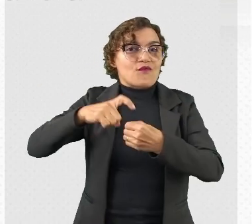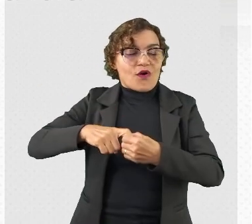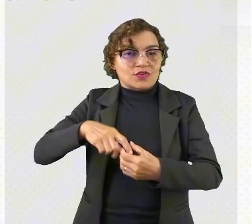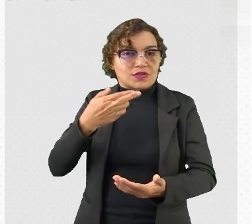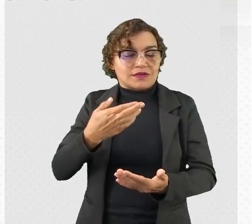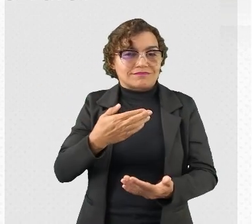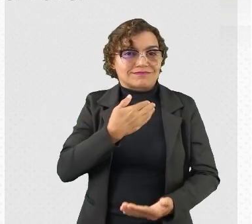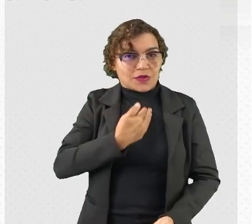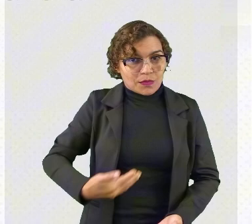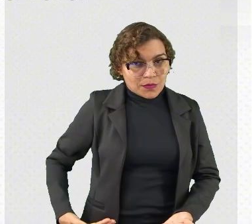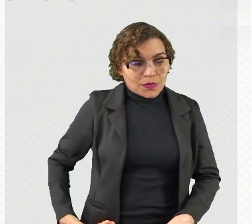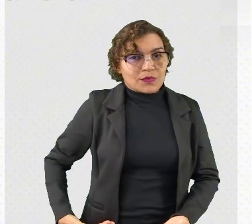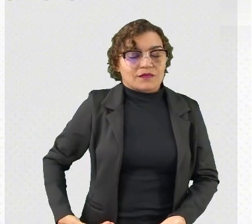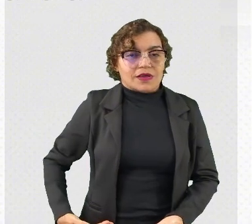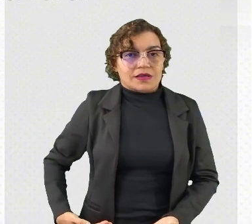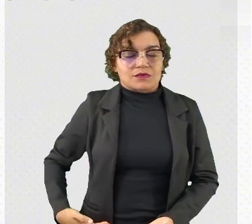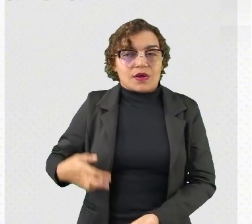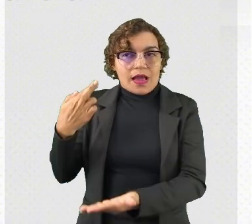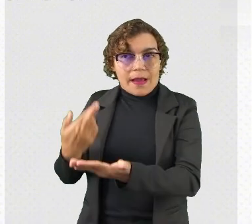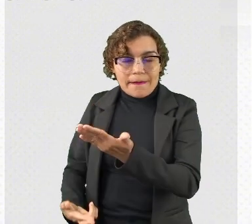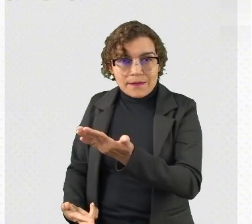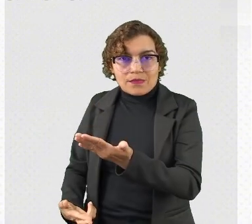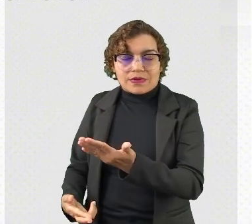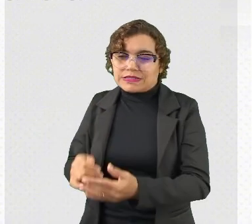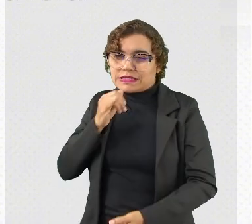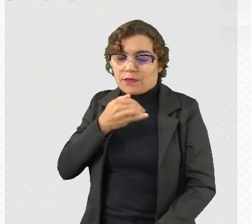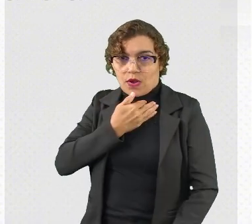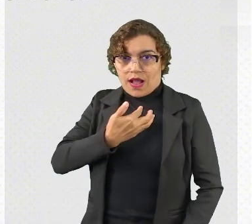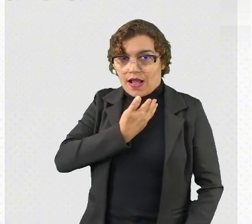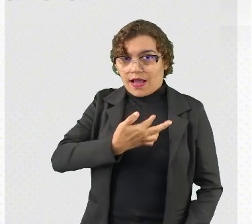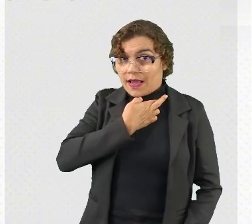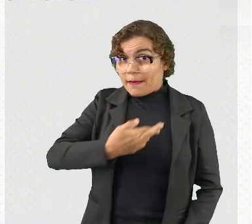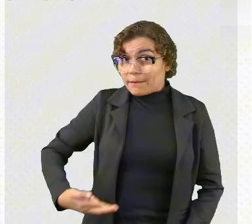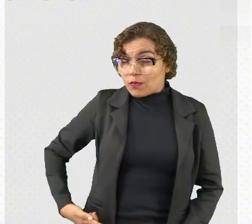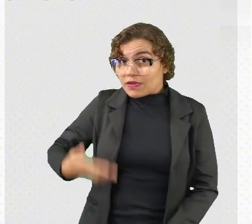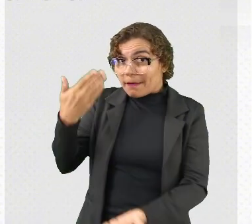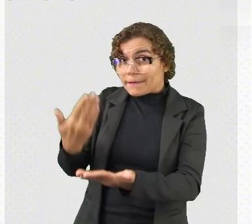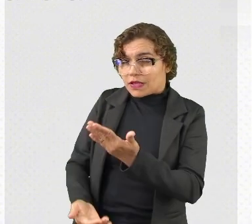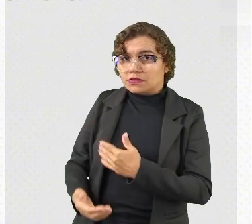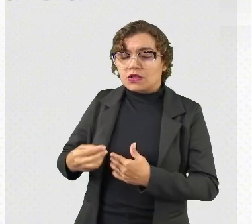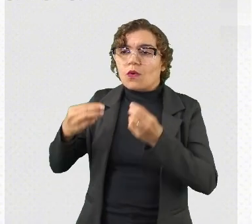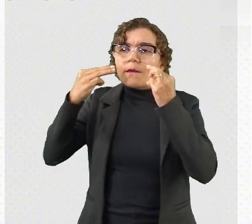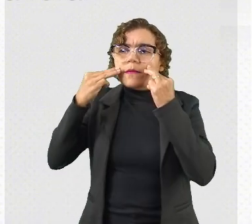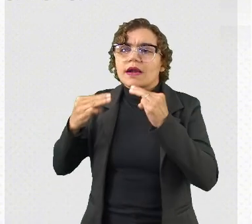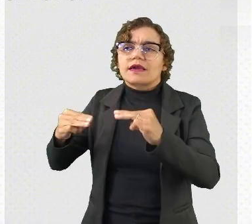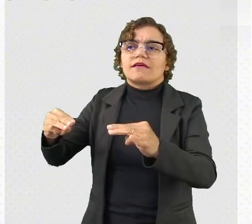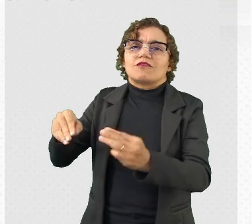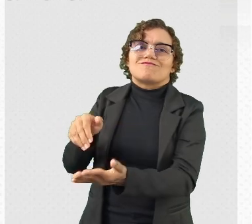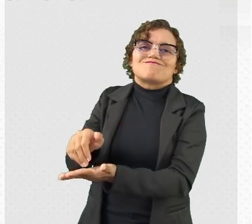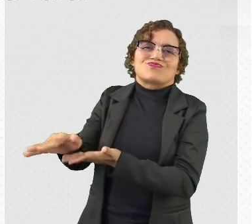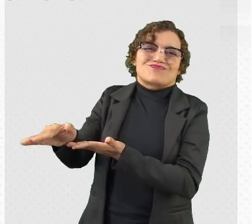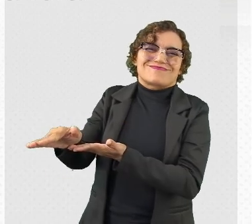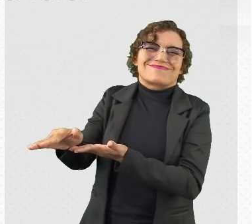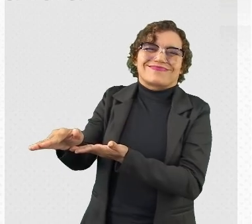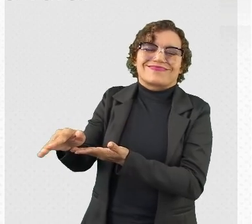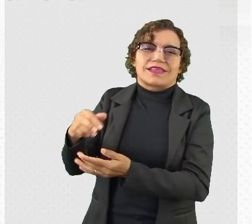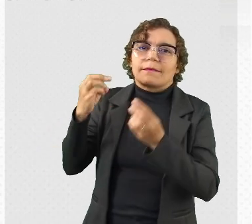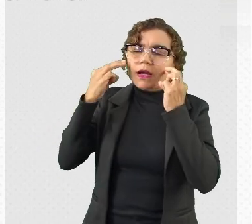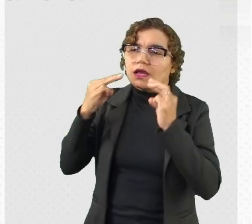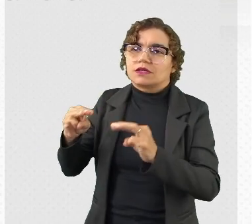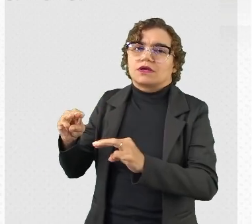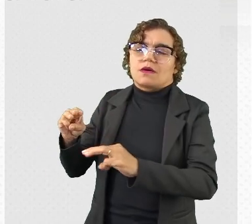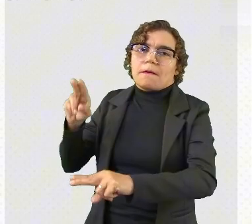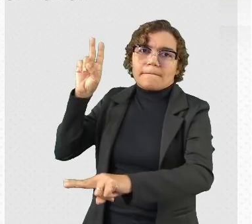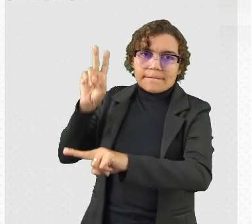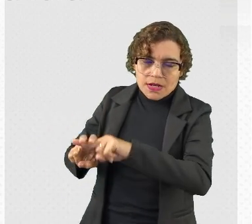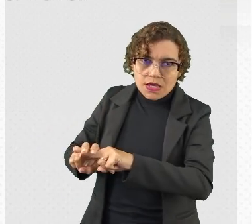a república que foi criada. E o Maquiavel, que era membro do governo, o que acontece com ele? Ele é demitido, obviamente, ele é preso, mas